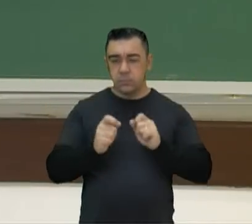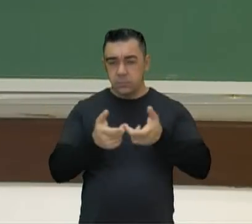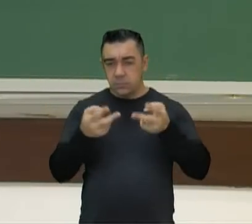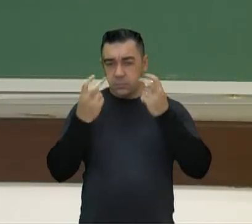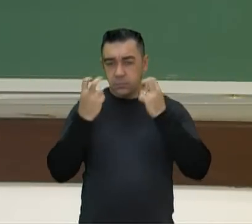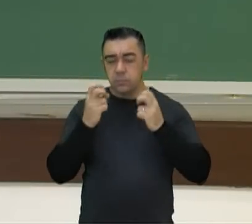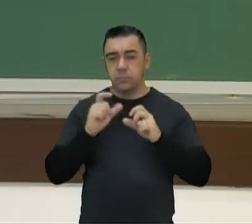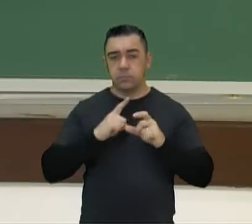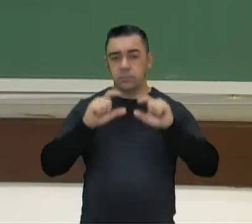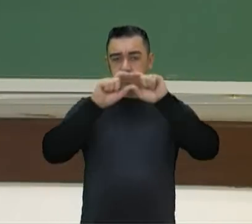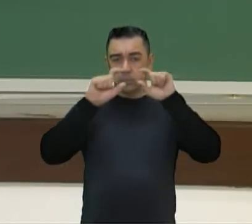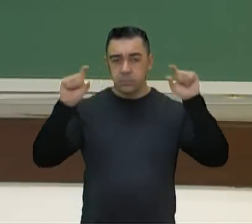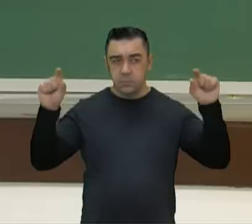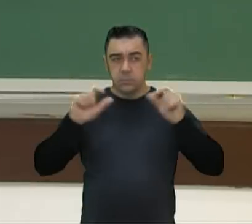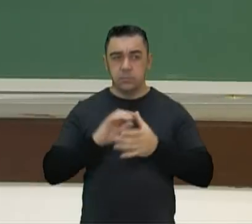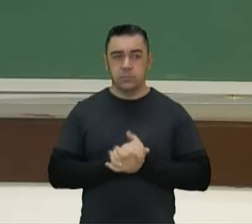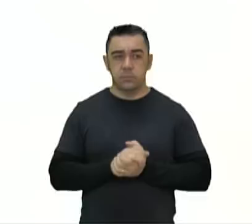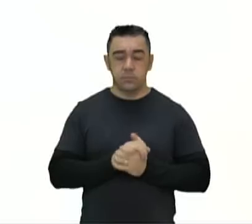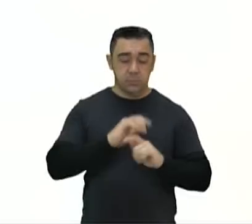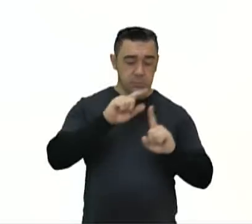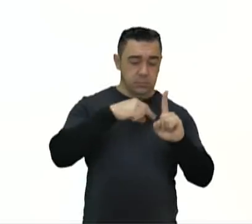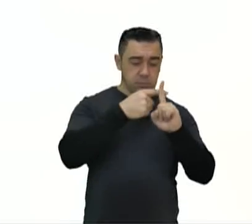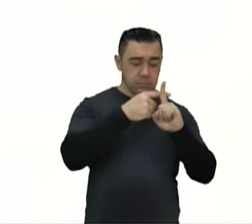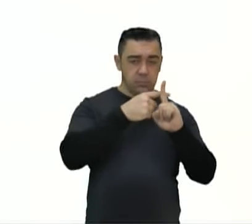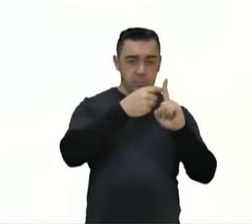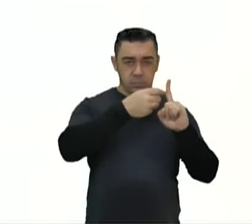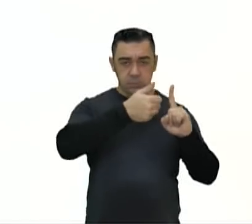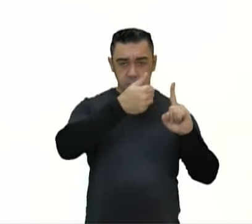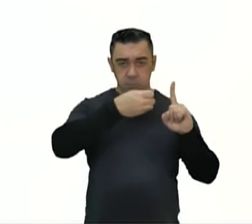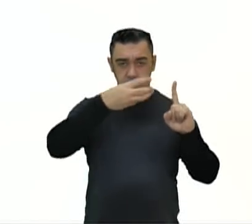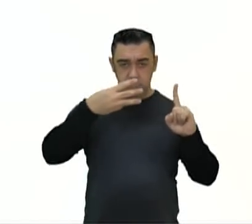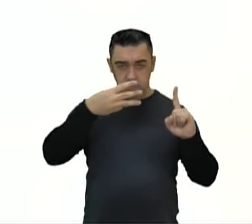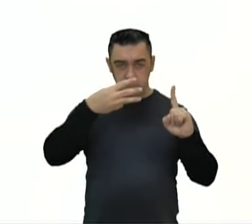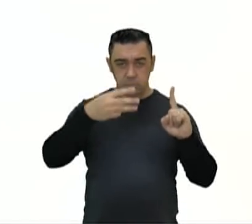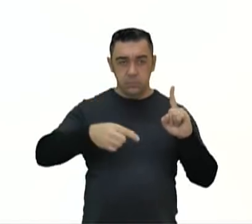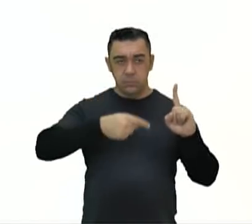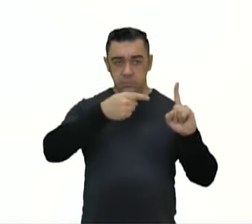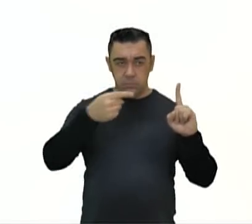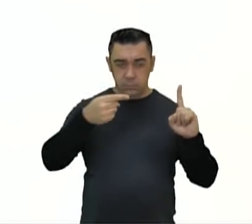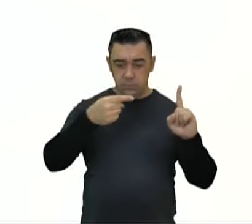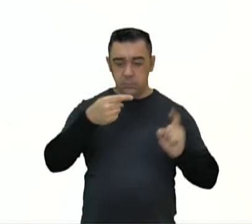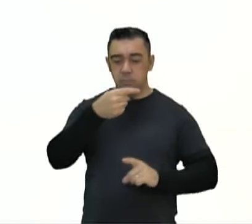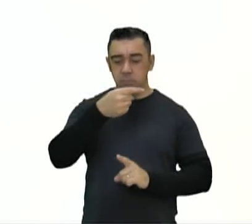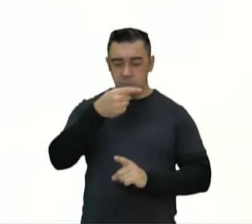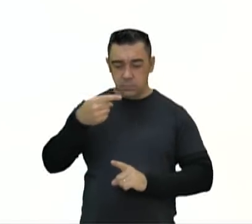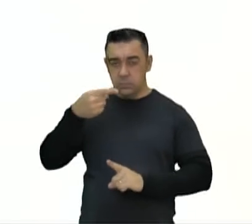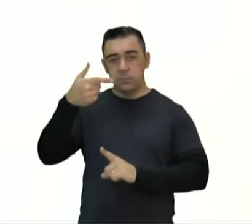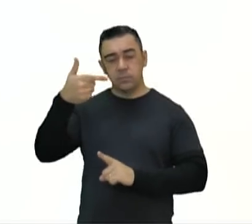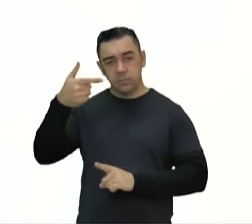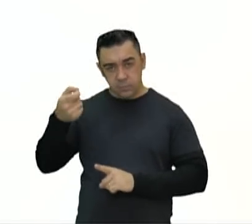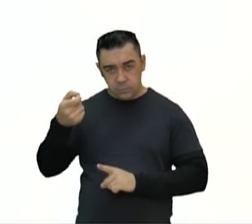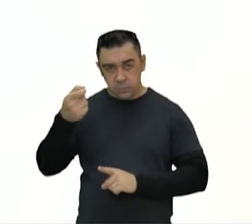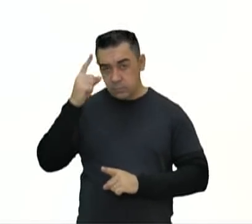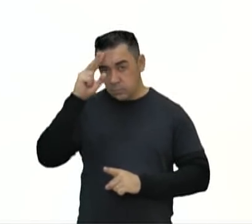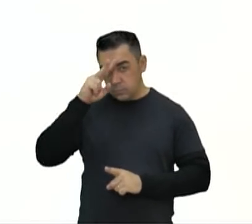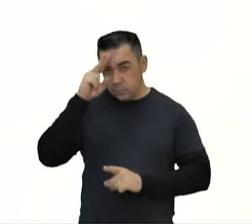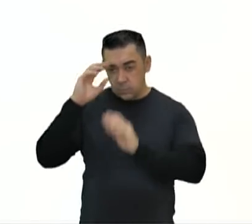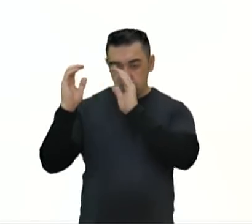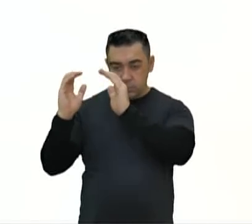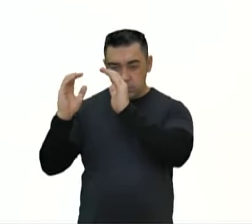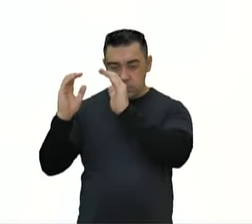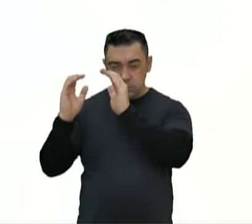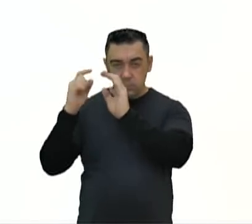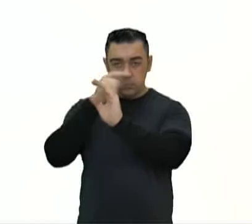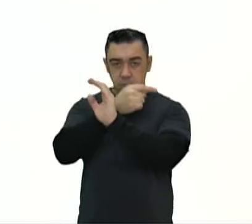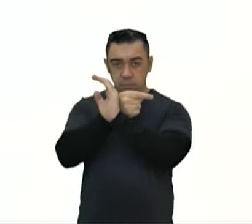expressão mais 13 positivo menos 20. Lembre-se, vai procurar